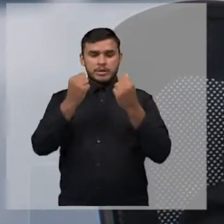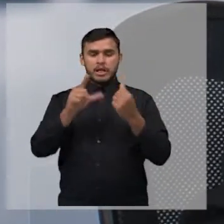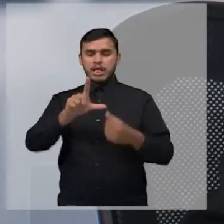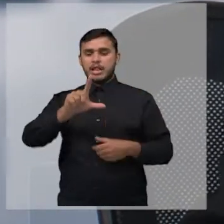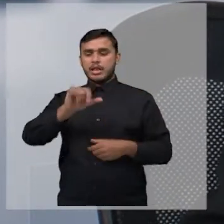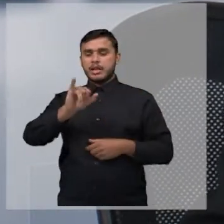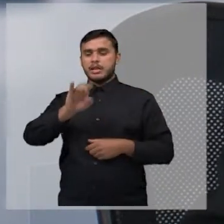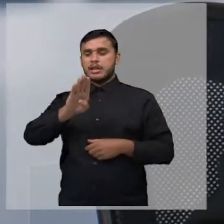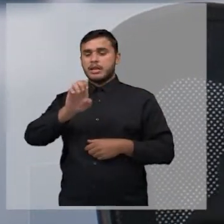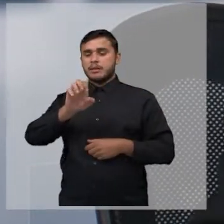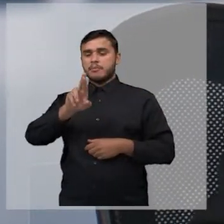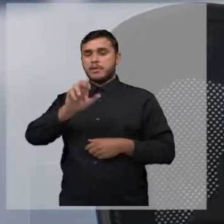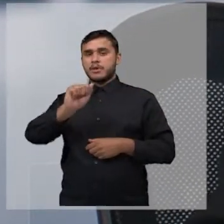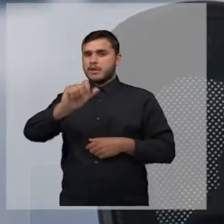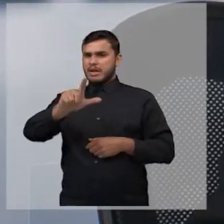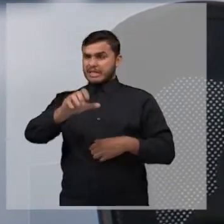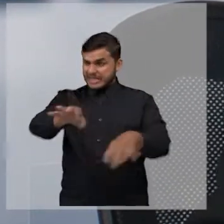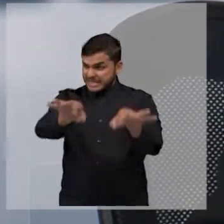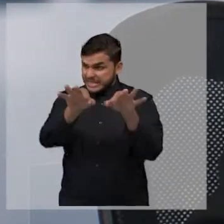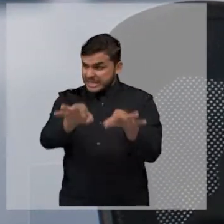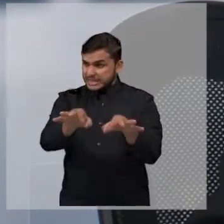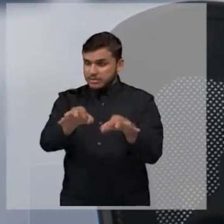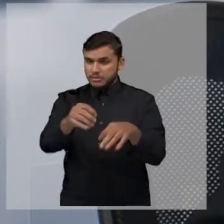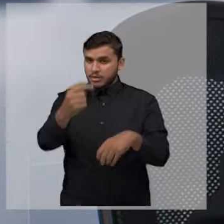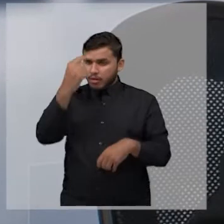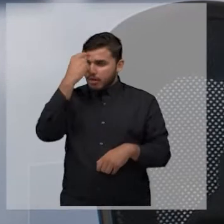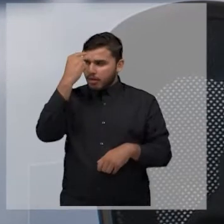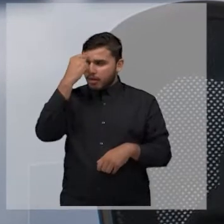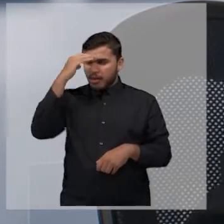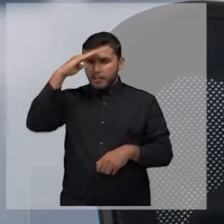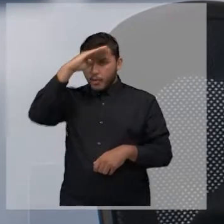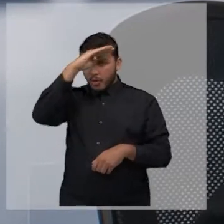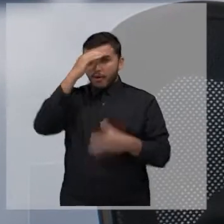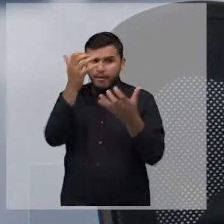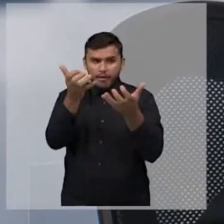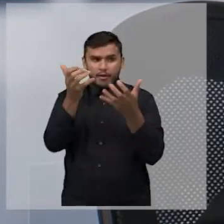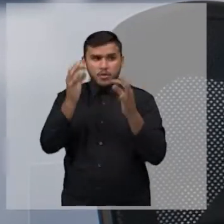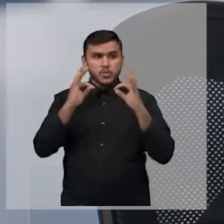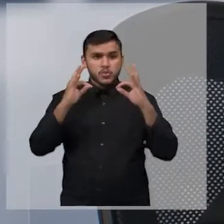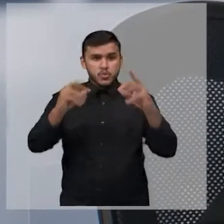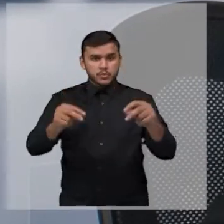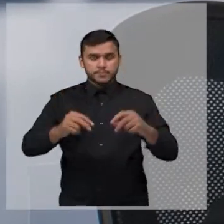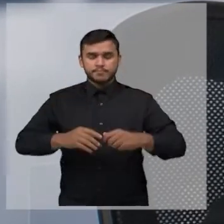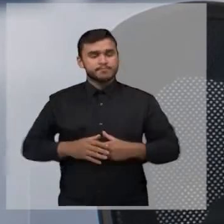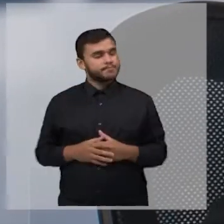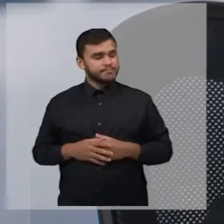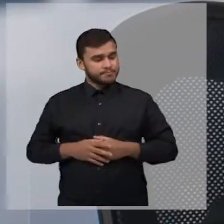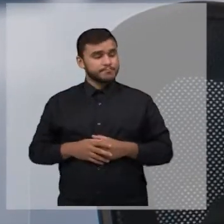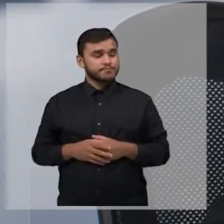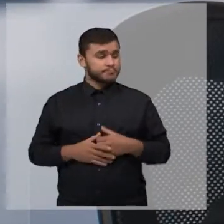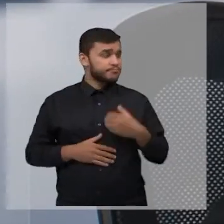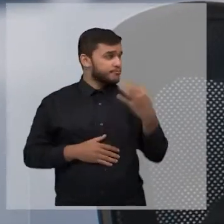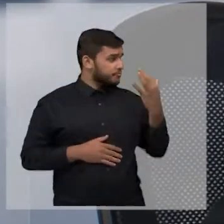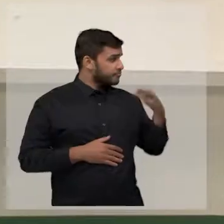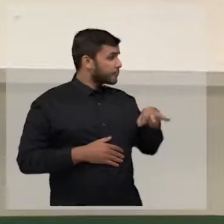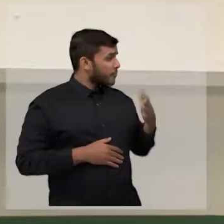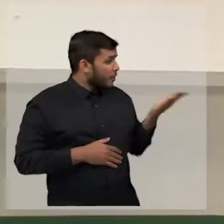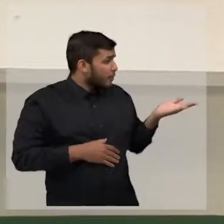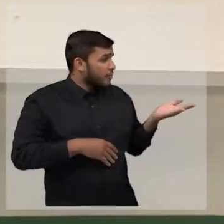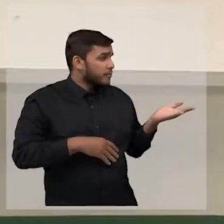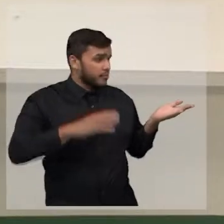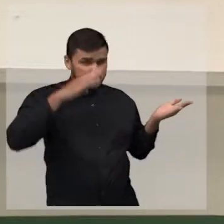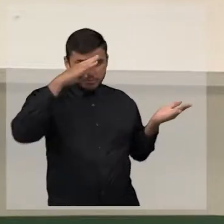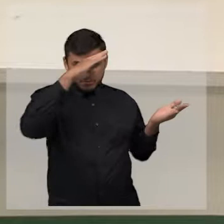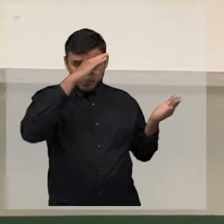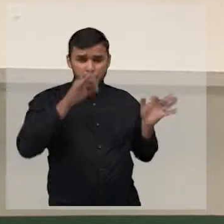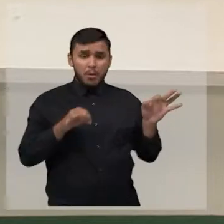de liberal ou neoliberal não existe na cartilha de Jair Messias Bolsonaro. Porque o presidente, ele é o chefe de Estado e